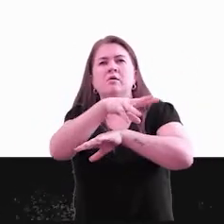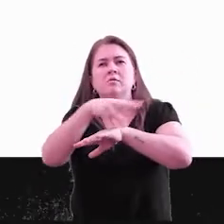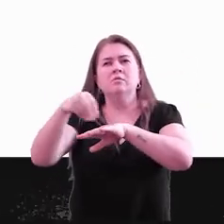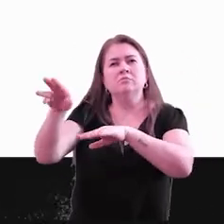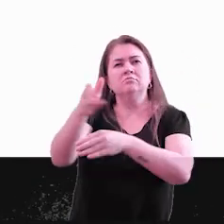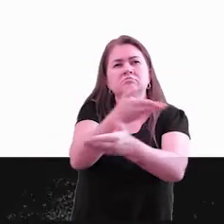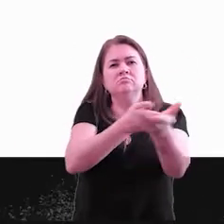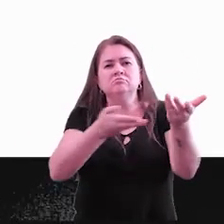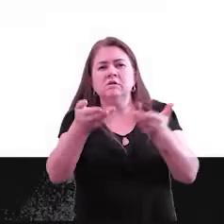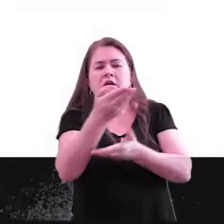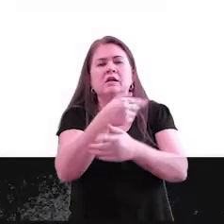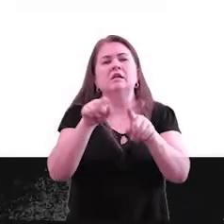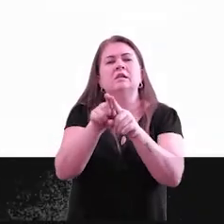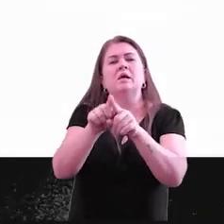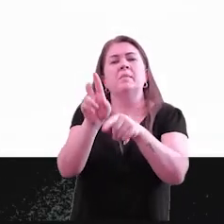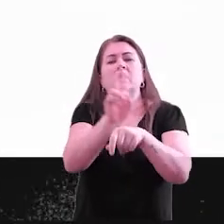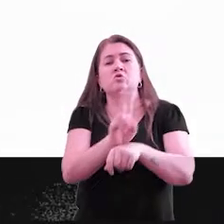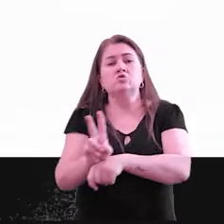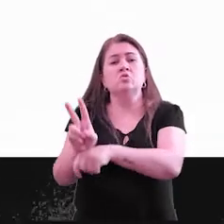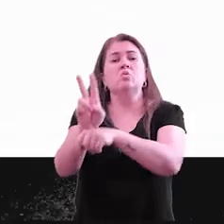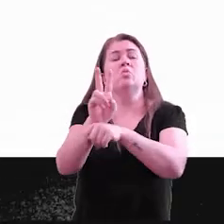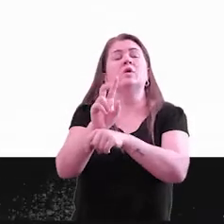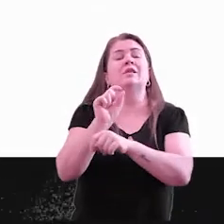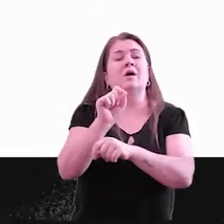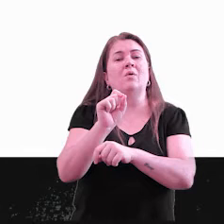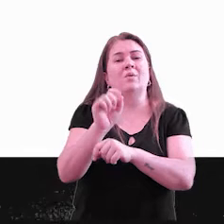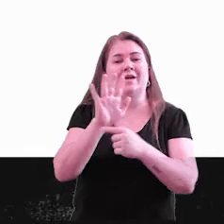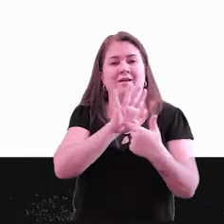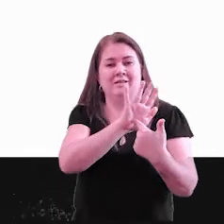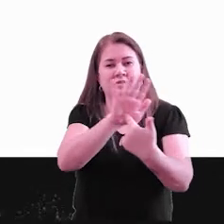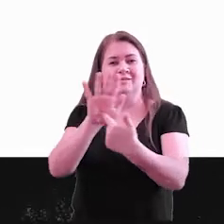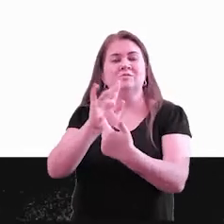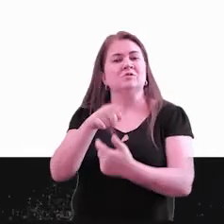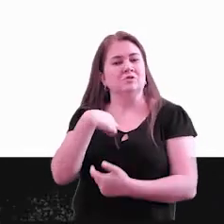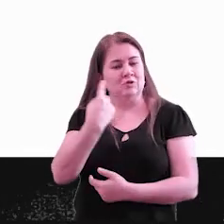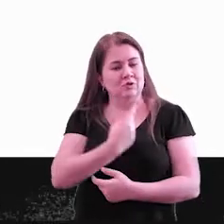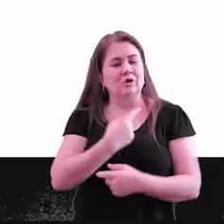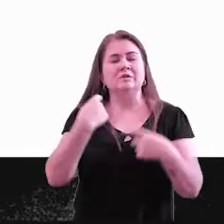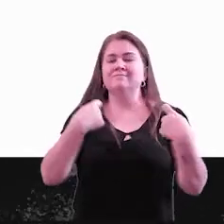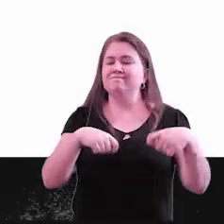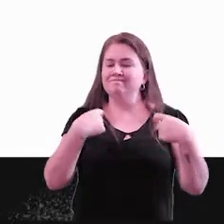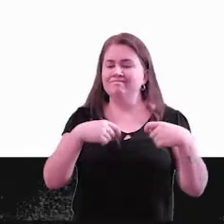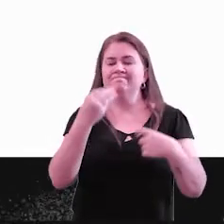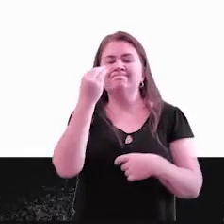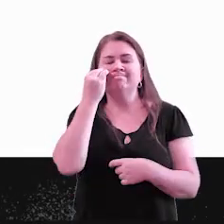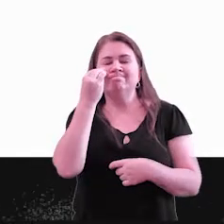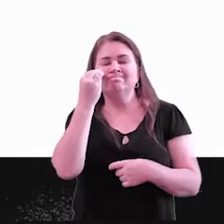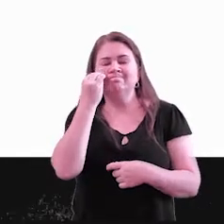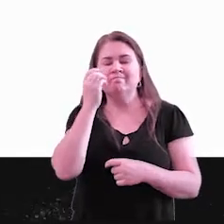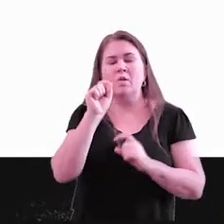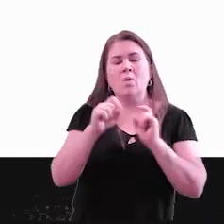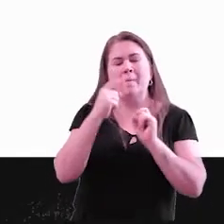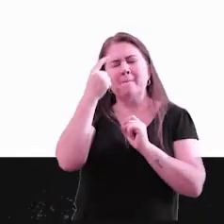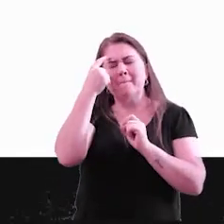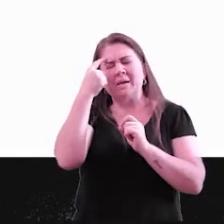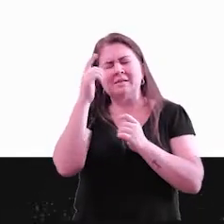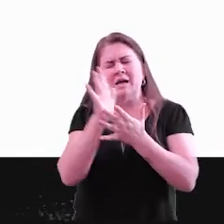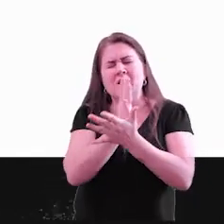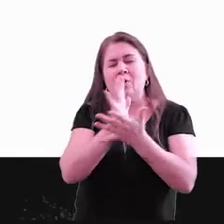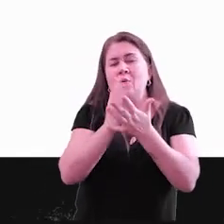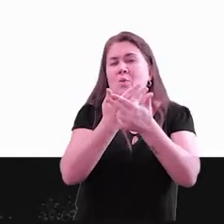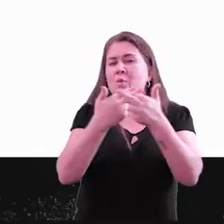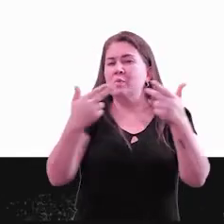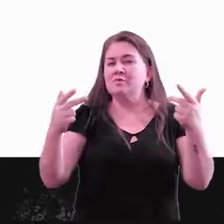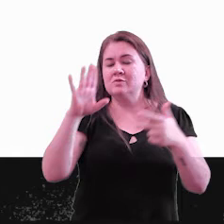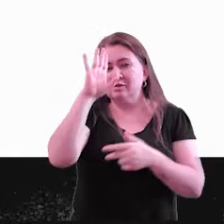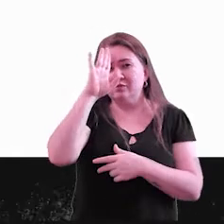colocar algumas questões que são fundamentais nesse sentido de importância do público e da experiência